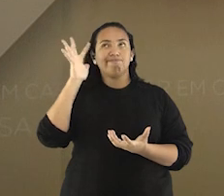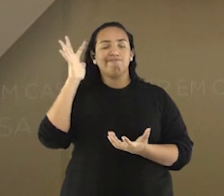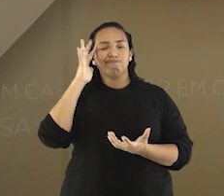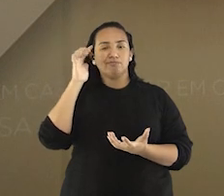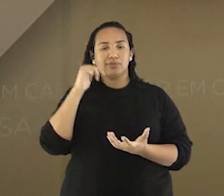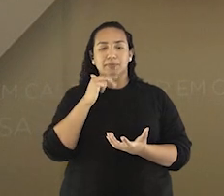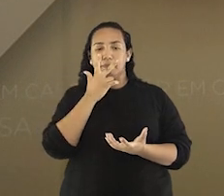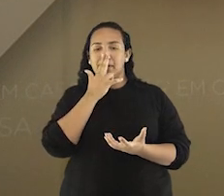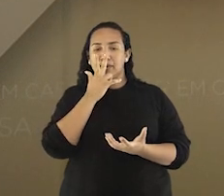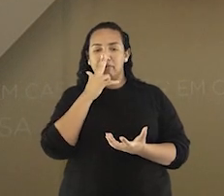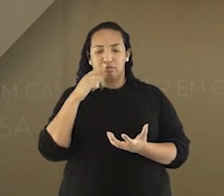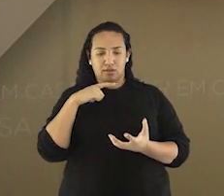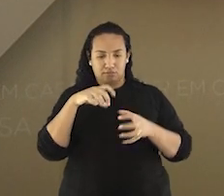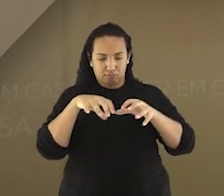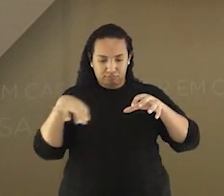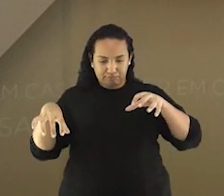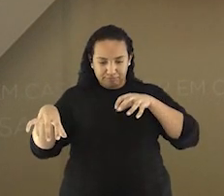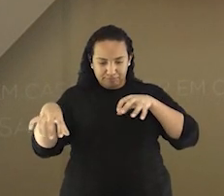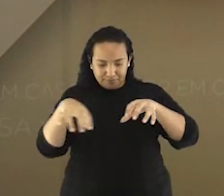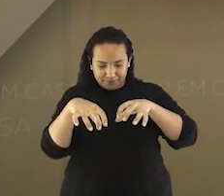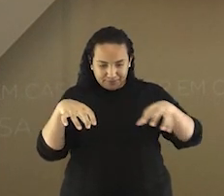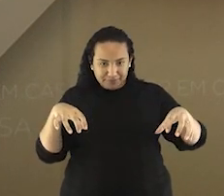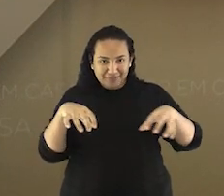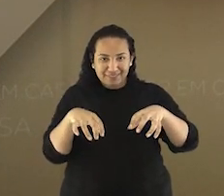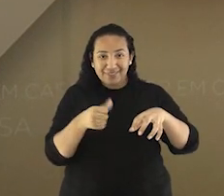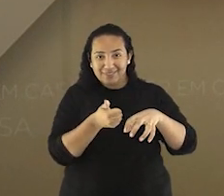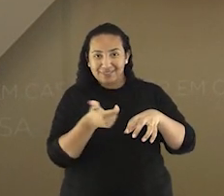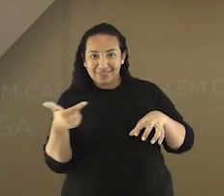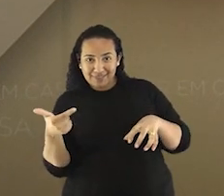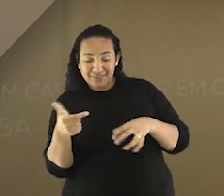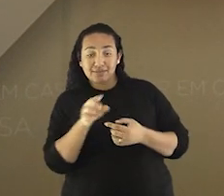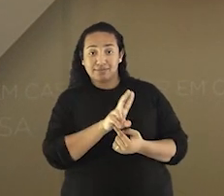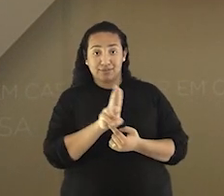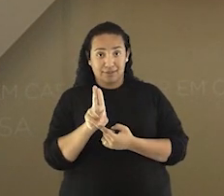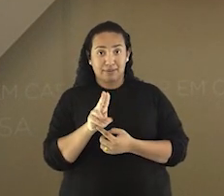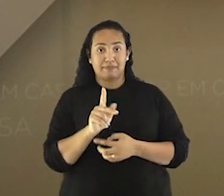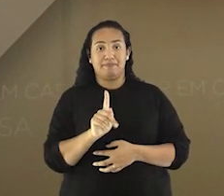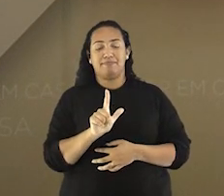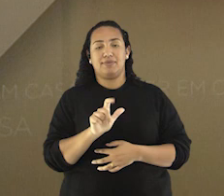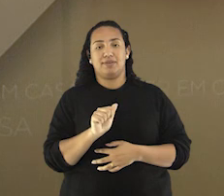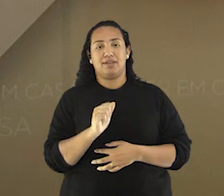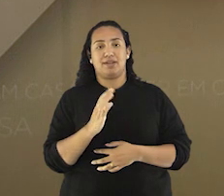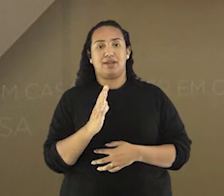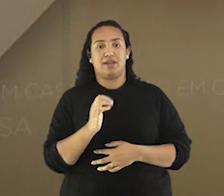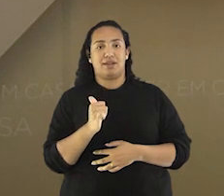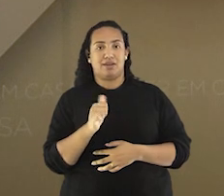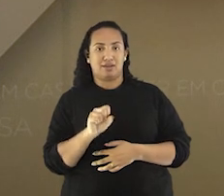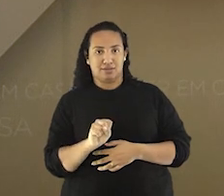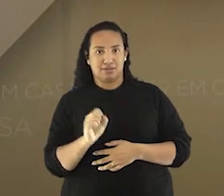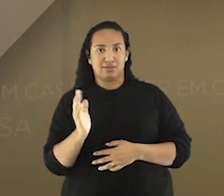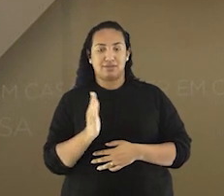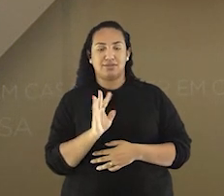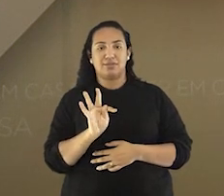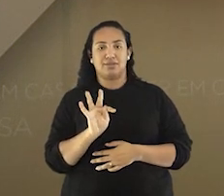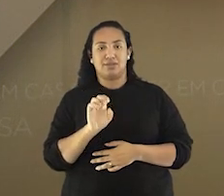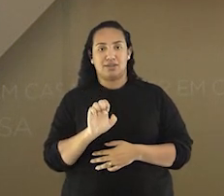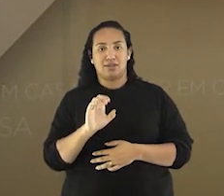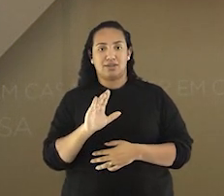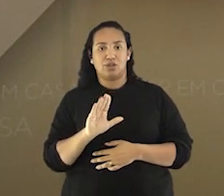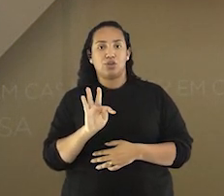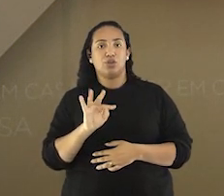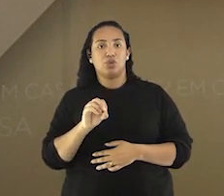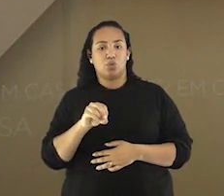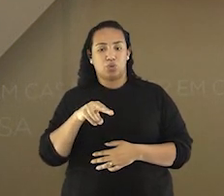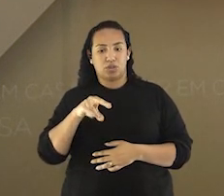de 12 peças. Essas peças são chamadas de placas tectônicas. Elas estão sempre se movendo um